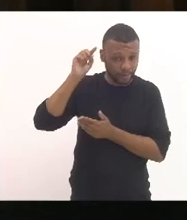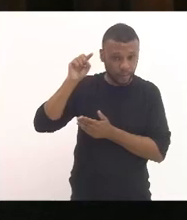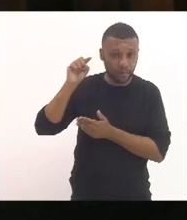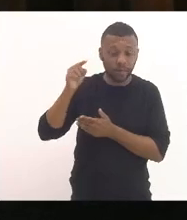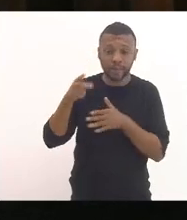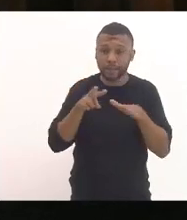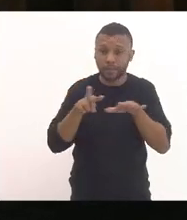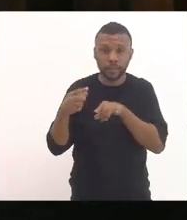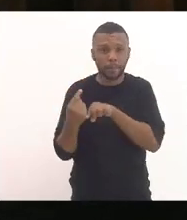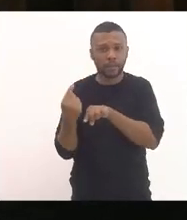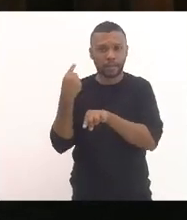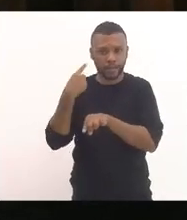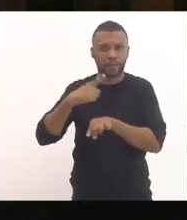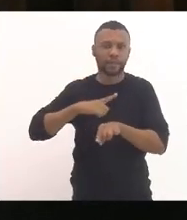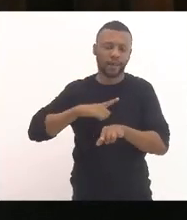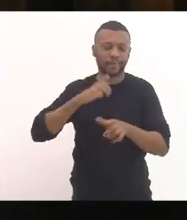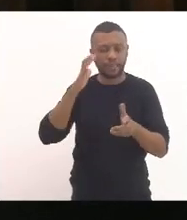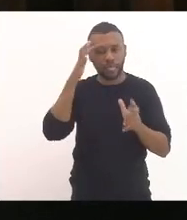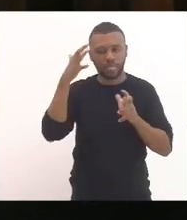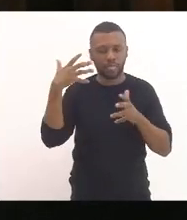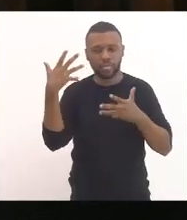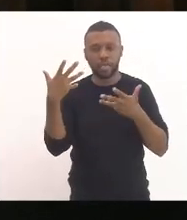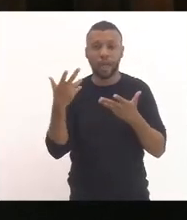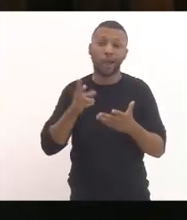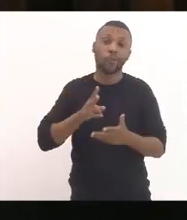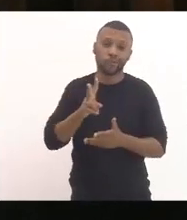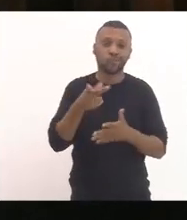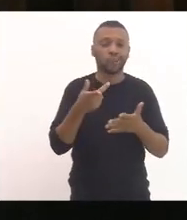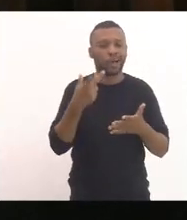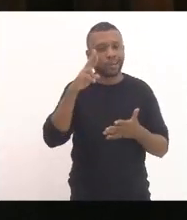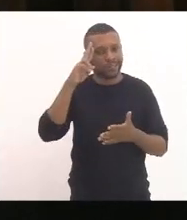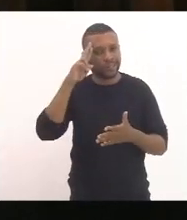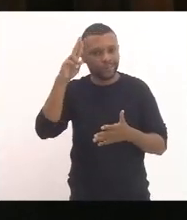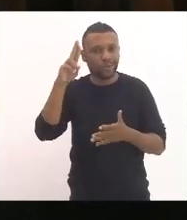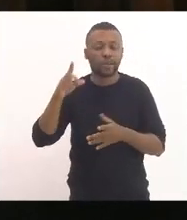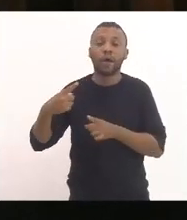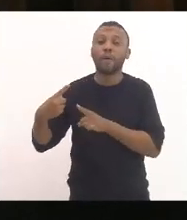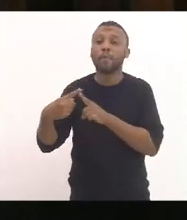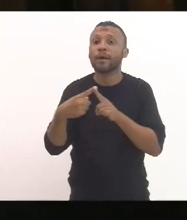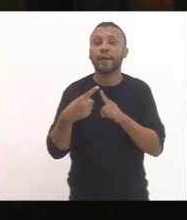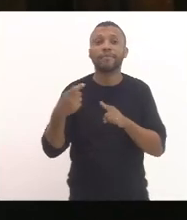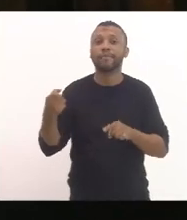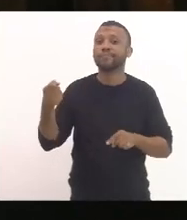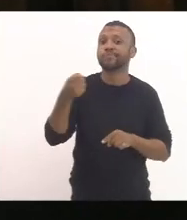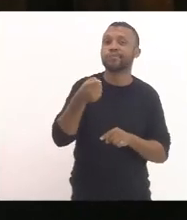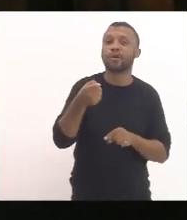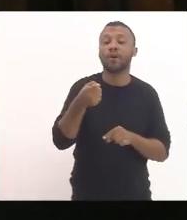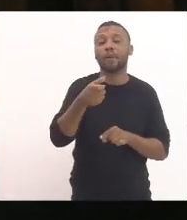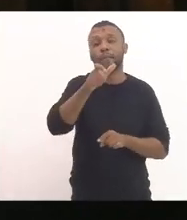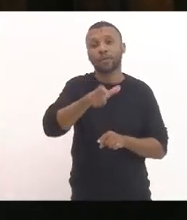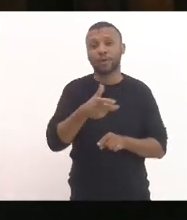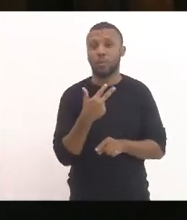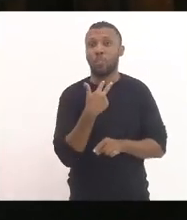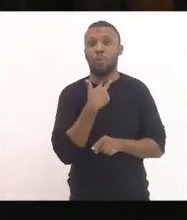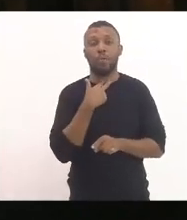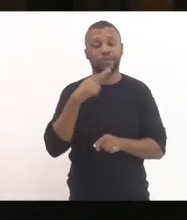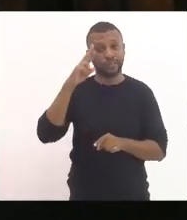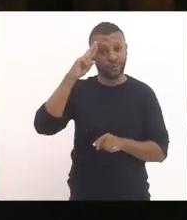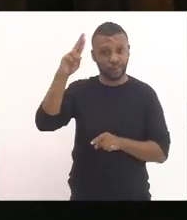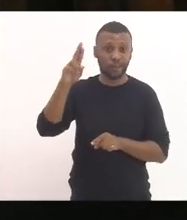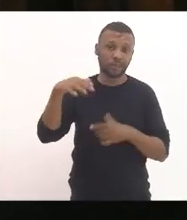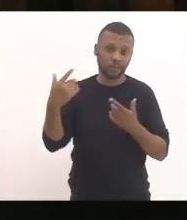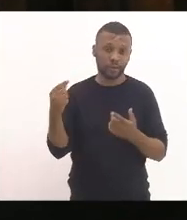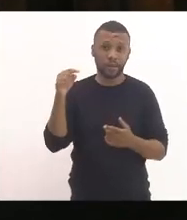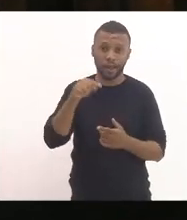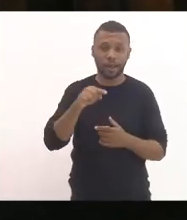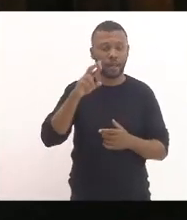passada estava nessa situação ainda continua chefe Hã Porque foi colocado alguém que não pode ser fiar Então ela chefia